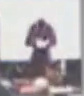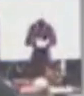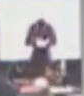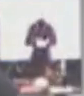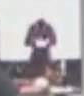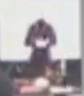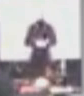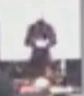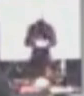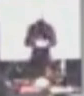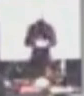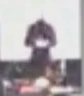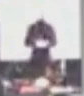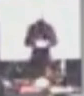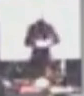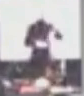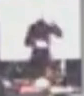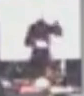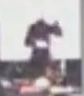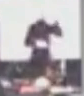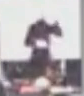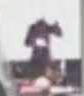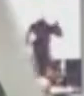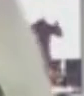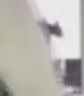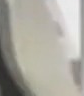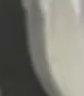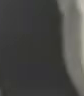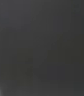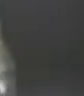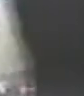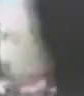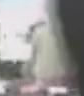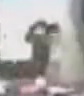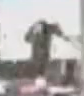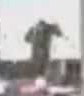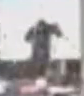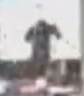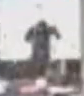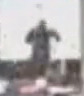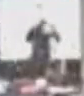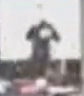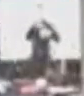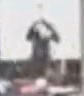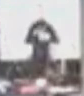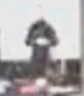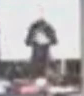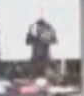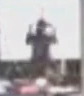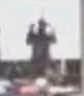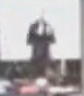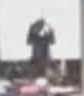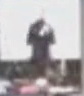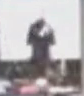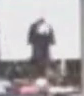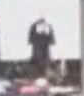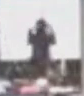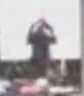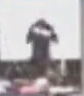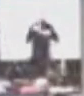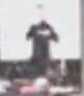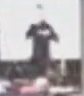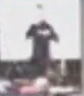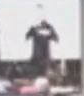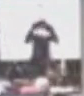votação. Bom, devido a essas alterações, a expectativa é de que no dia 16 a LDO entre em